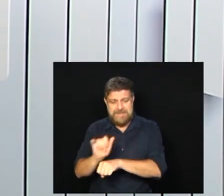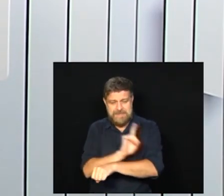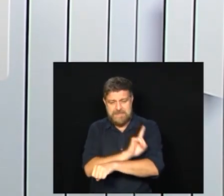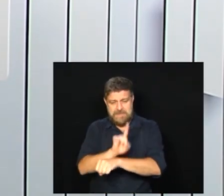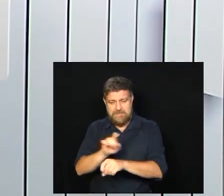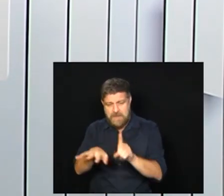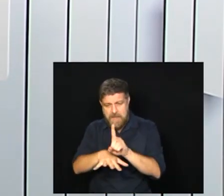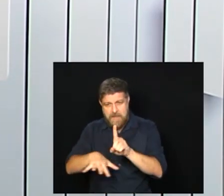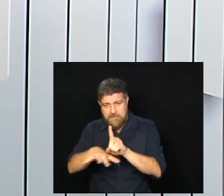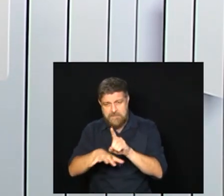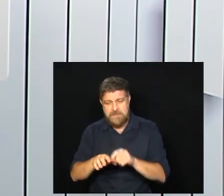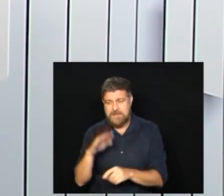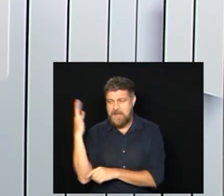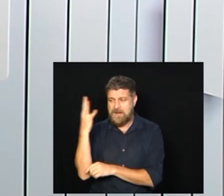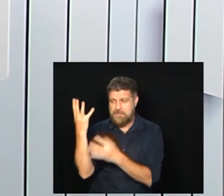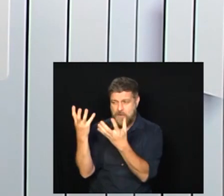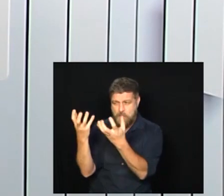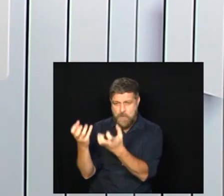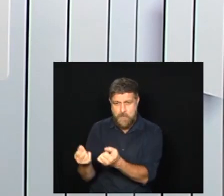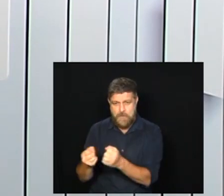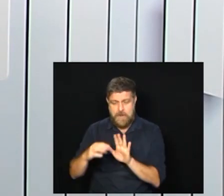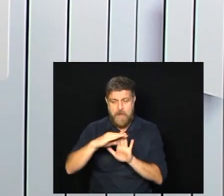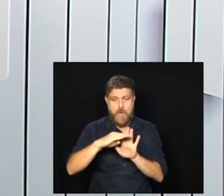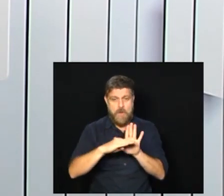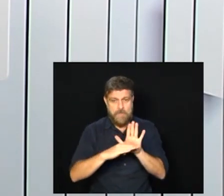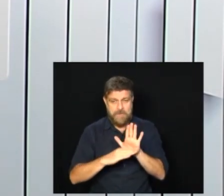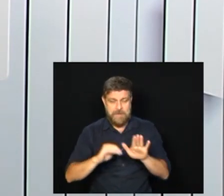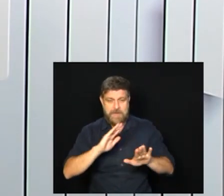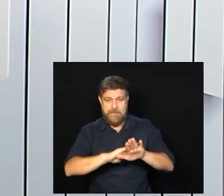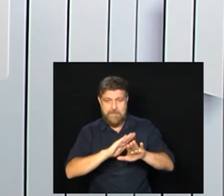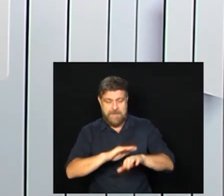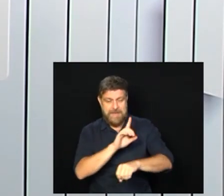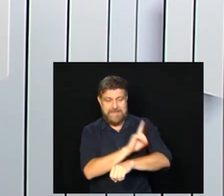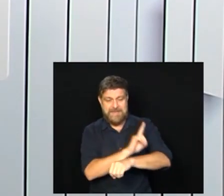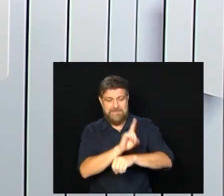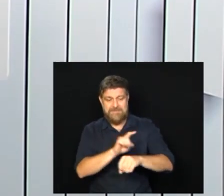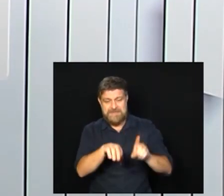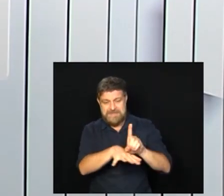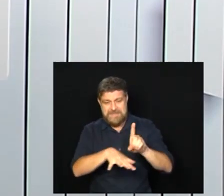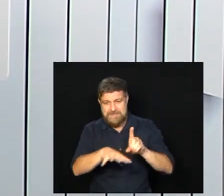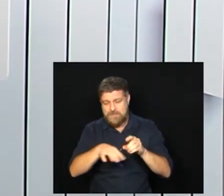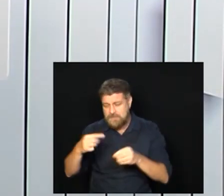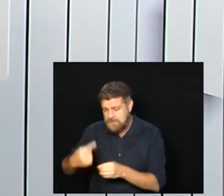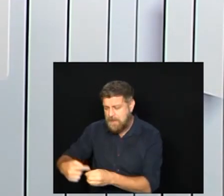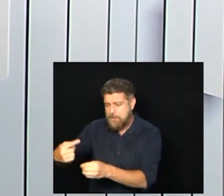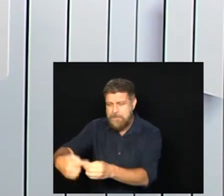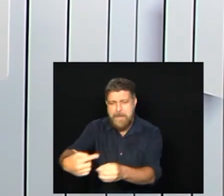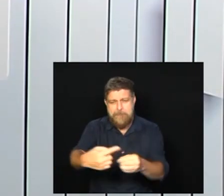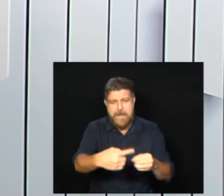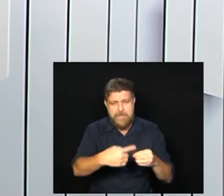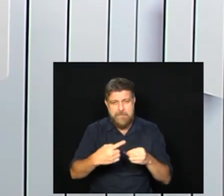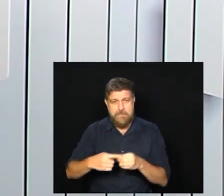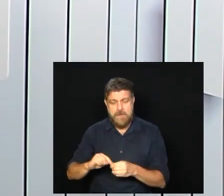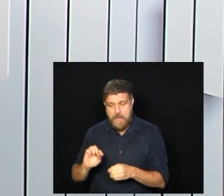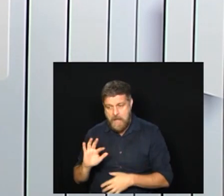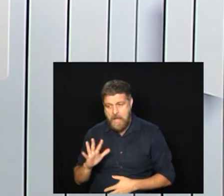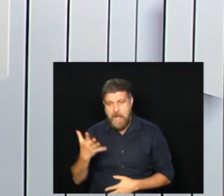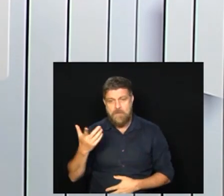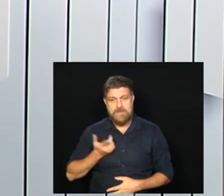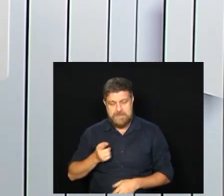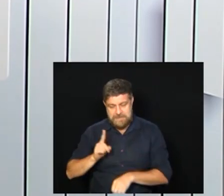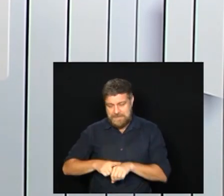o programa de ações realizadas pela Defesa Civil de vários municípios e eles acontecem de